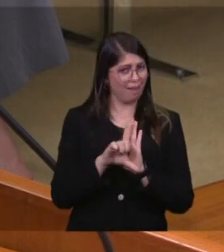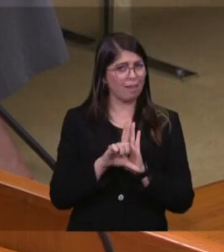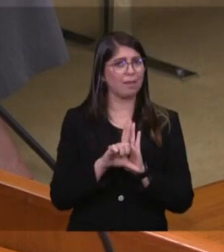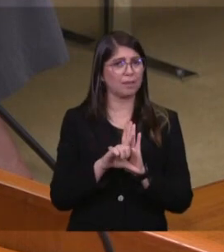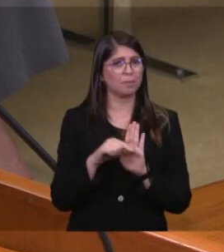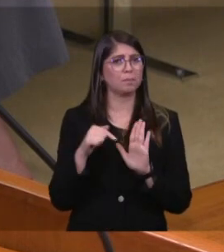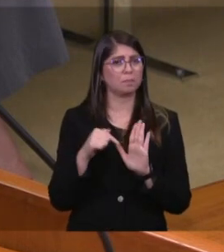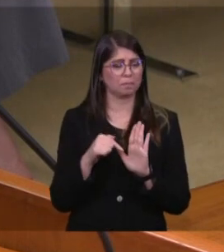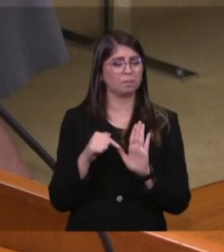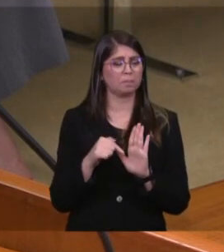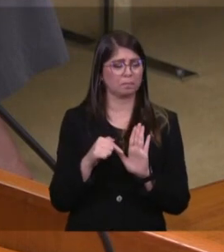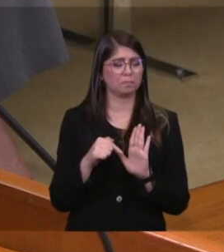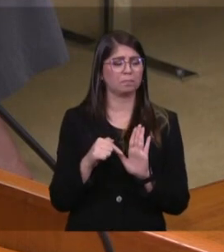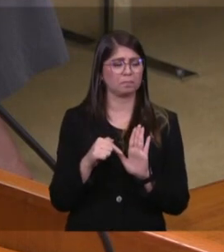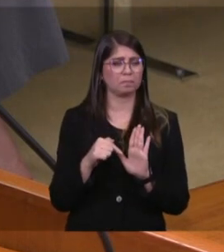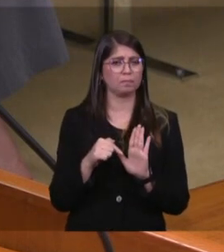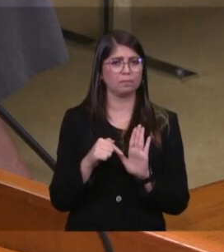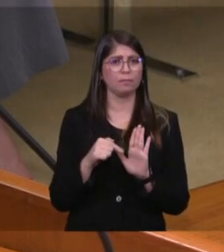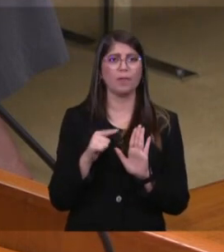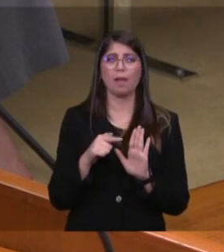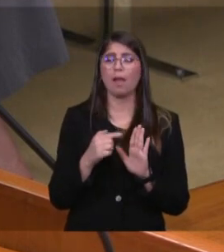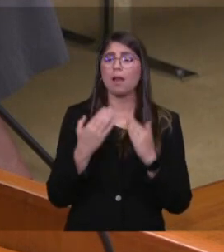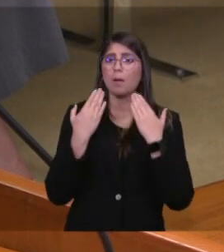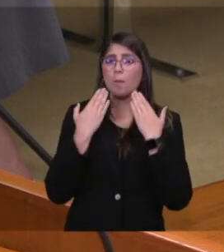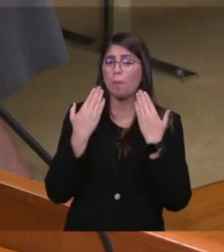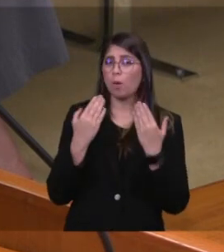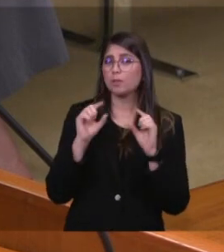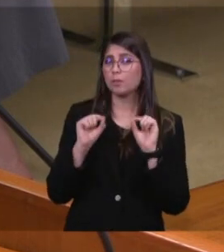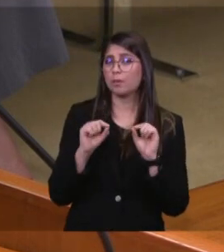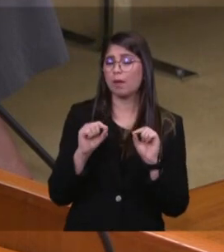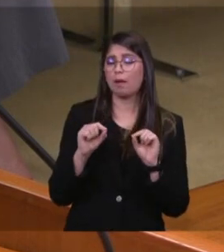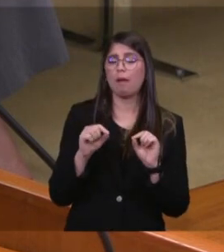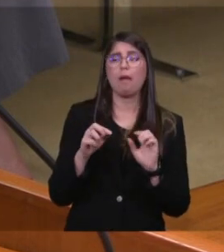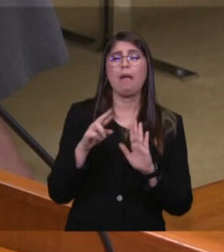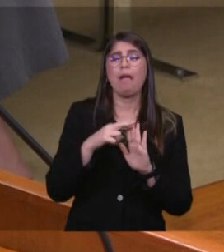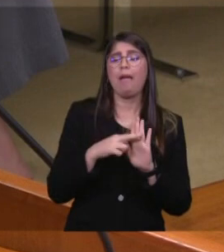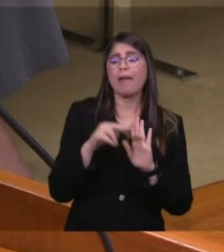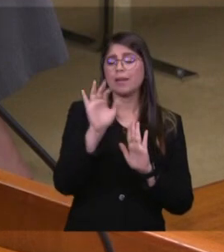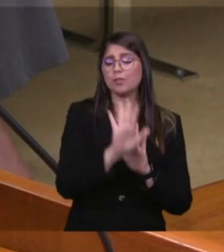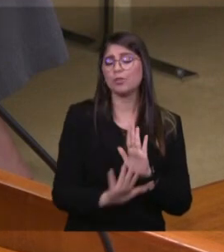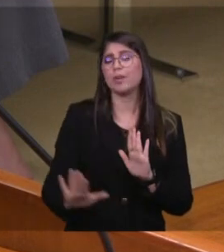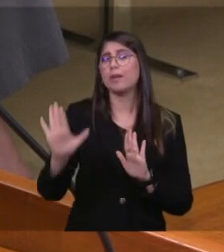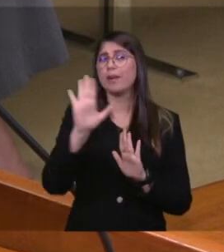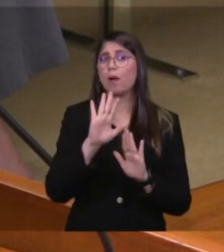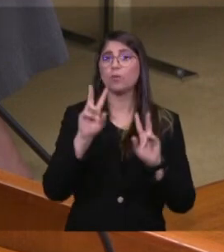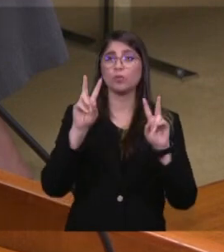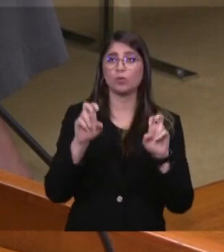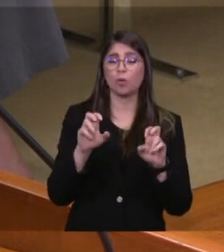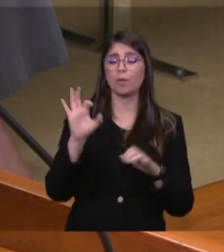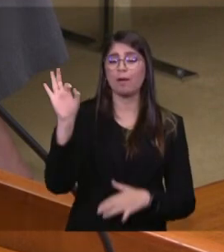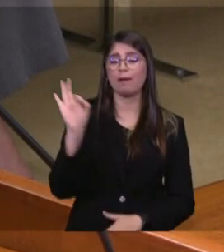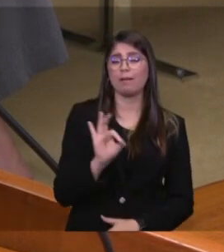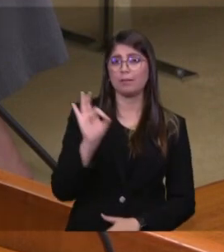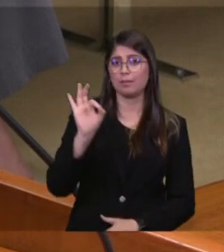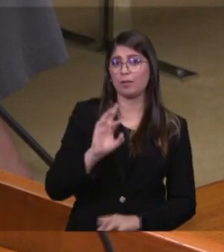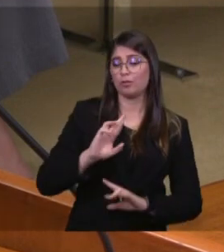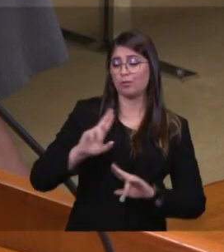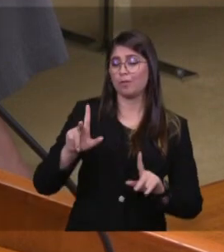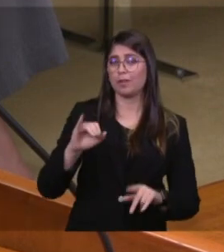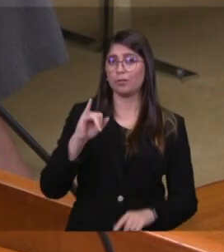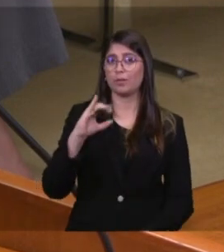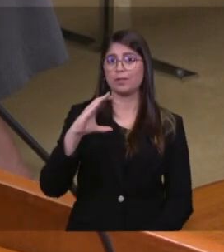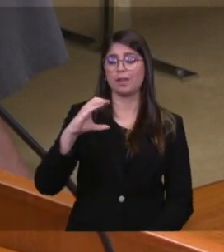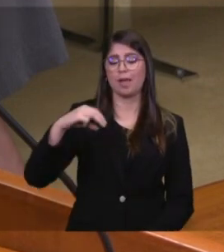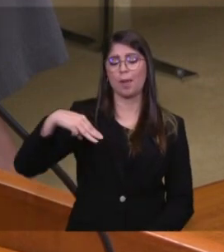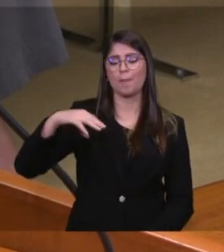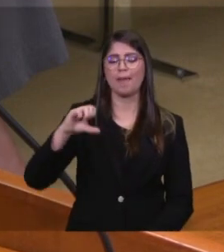A Lei Complementar 190 de 2022, ela veio trazer normas gerais no que diz respeito ao diferencial de alíquota do ICMS. O